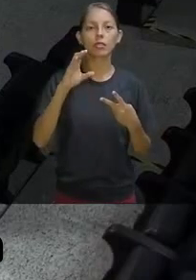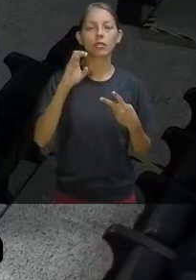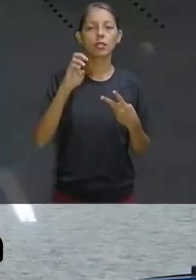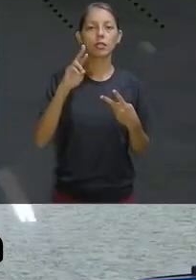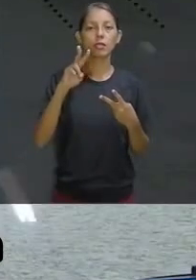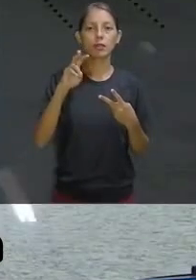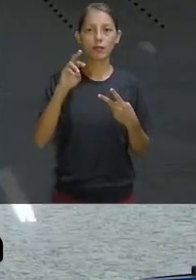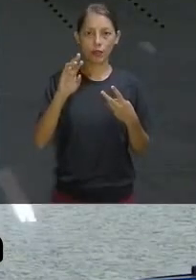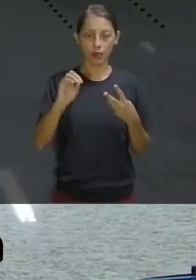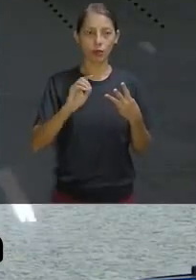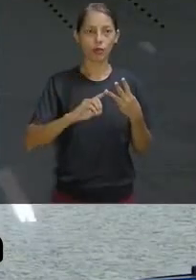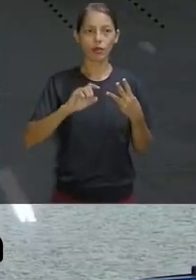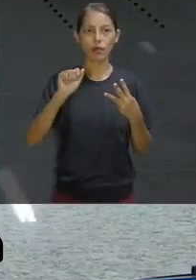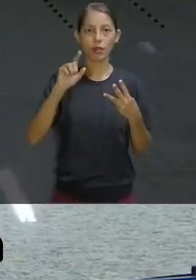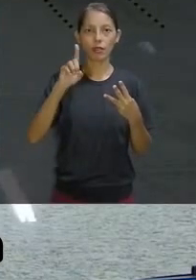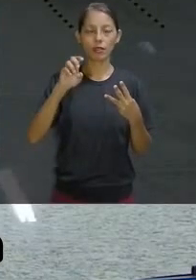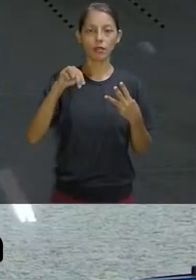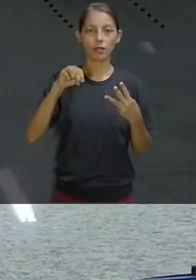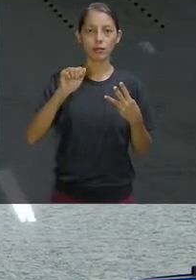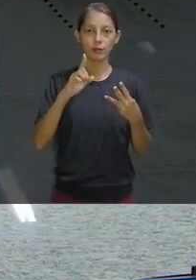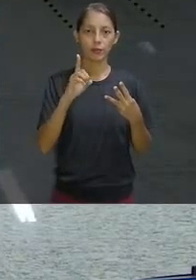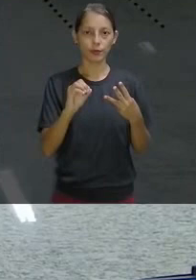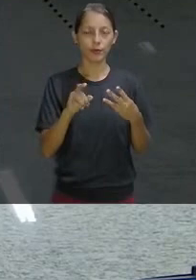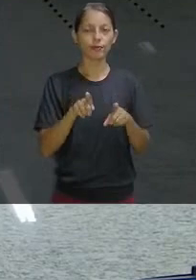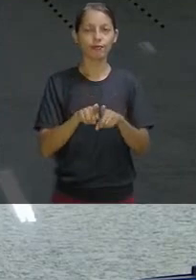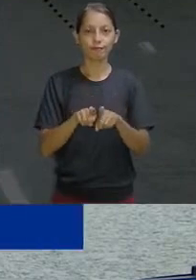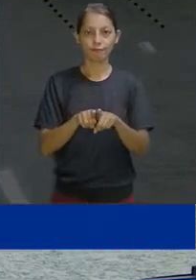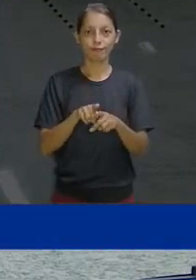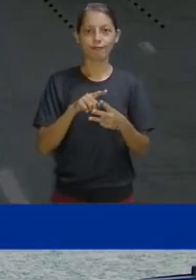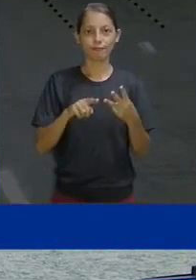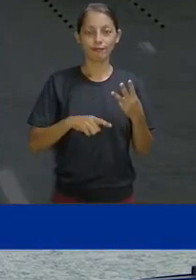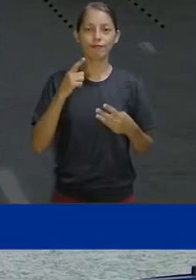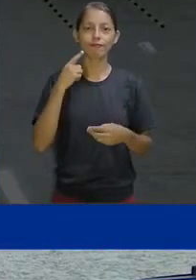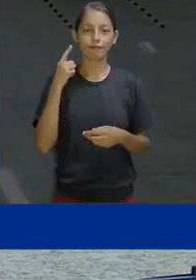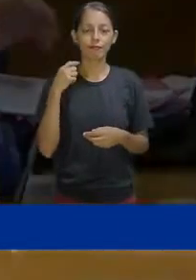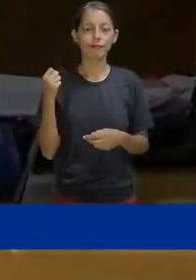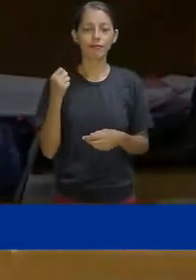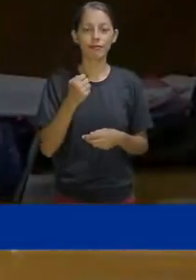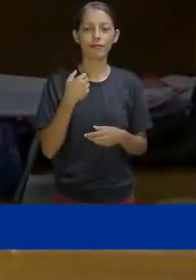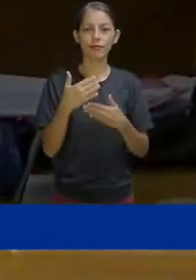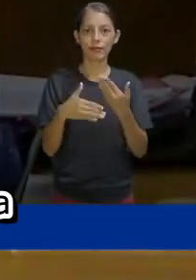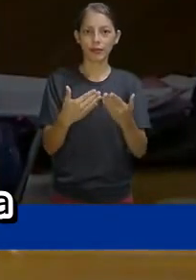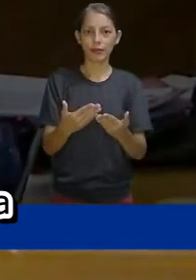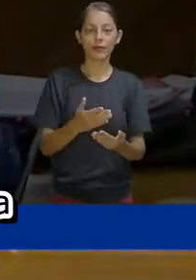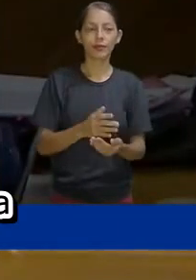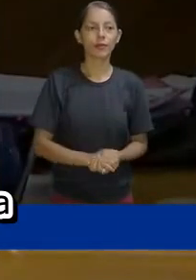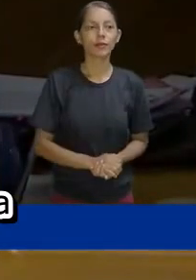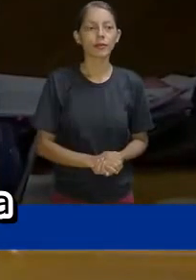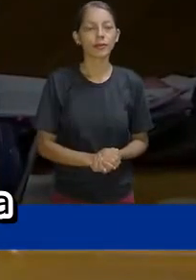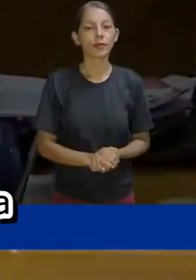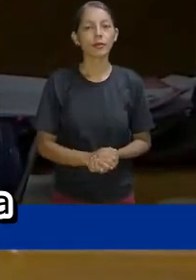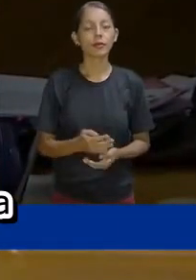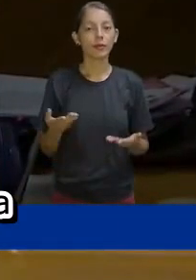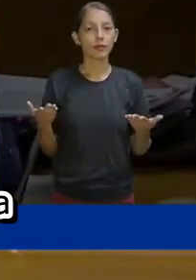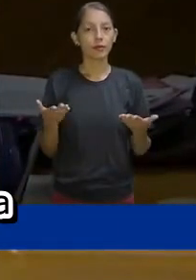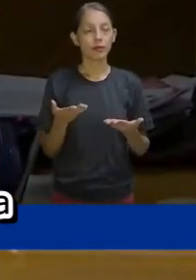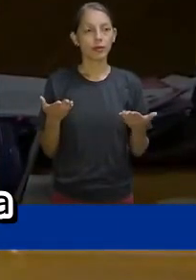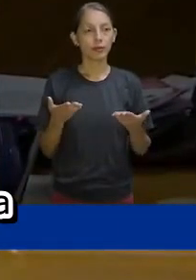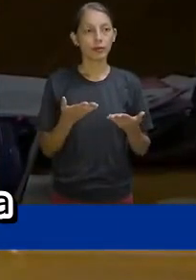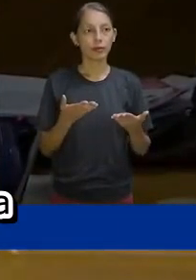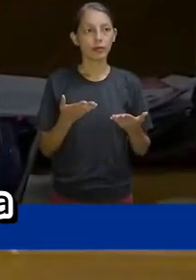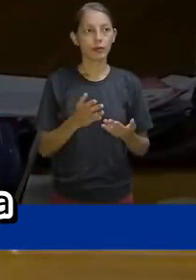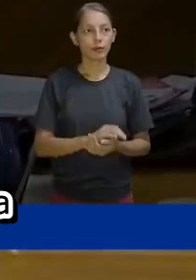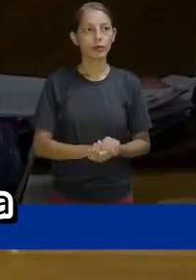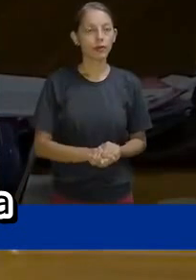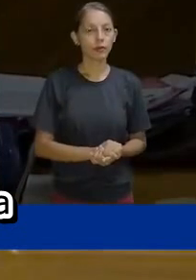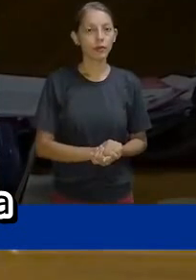doutor Marionaldo também, que está aqui, fará sustentação oral. A nossa sessão será hoje na